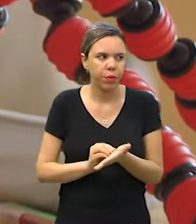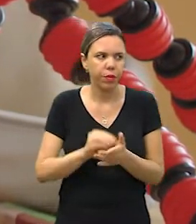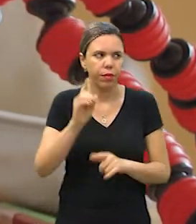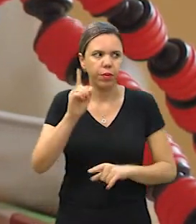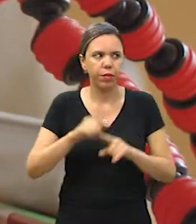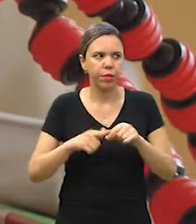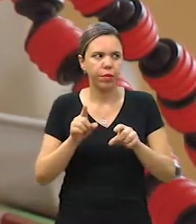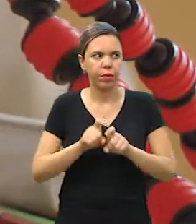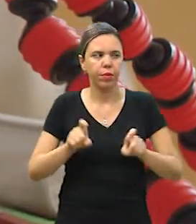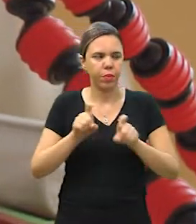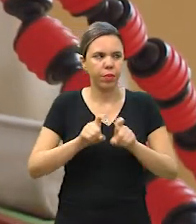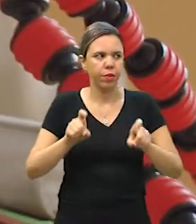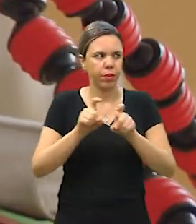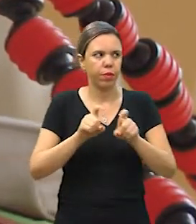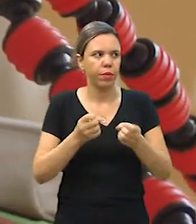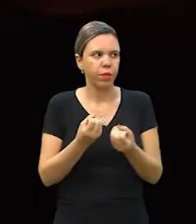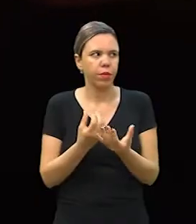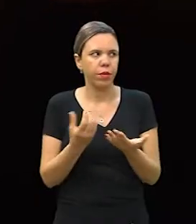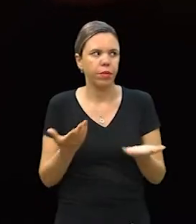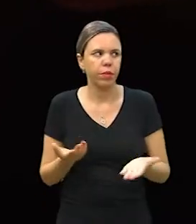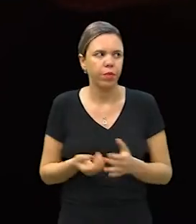de equipamentos de informática,